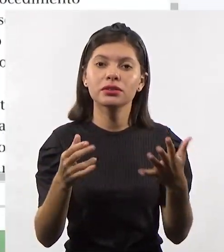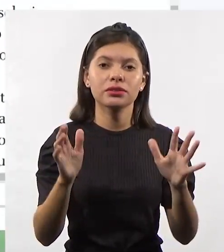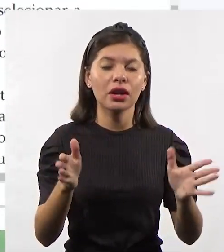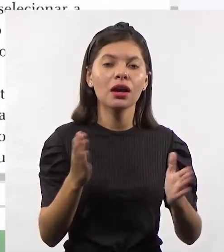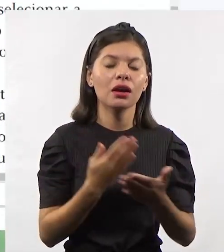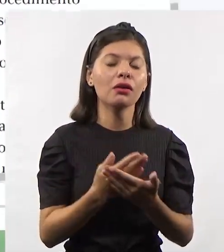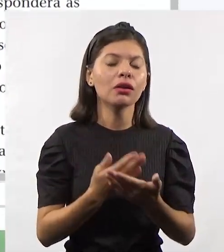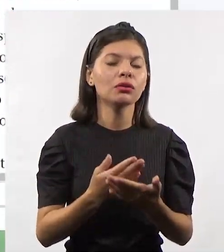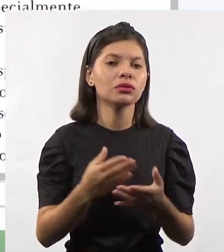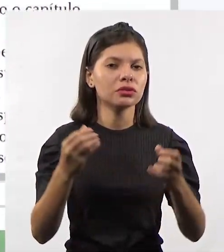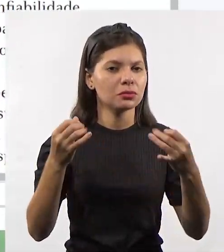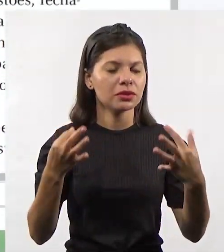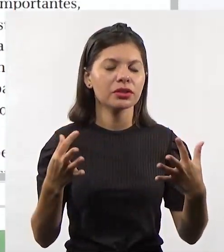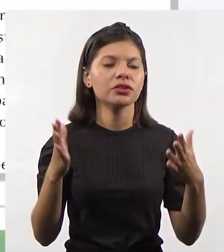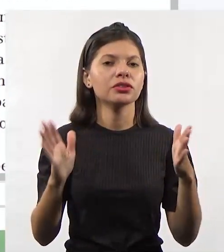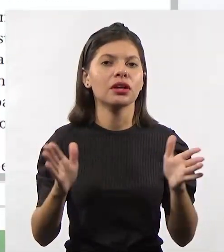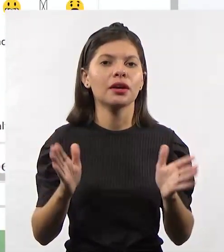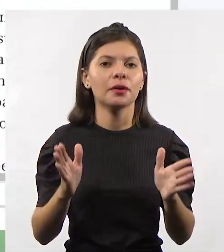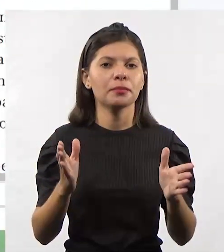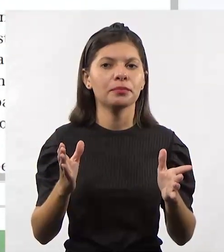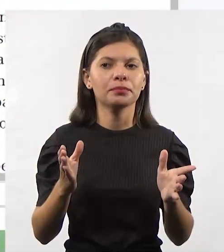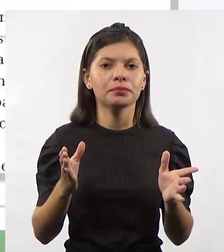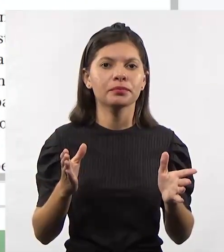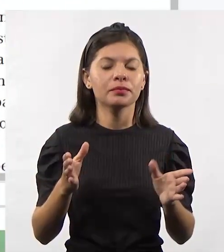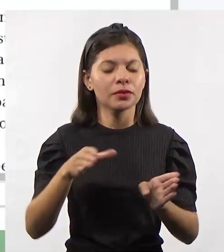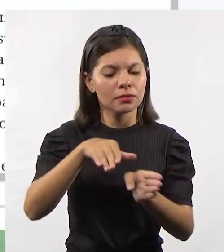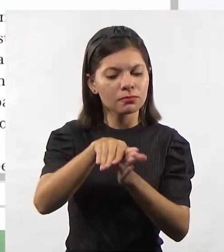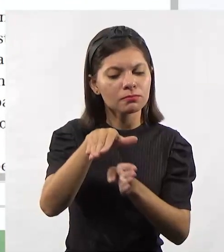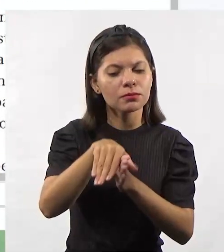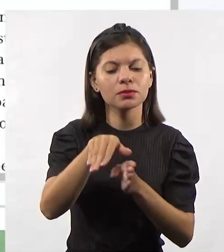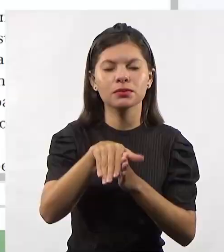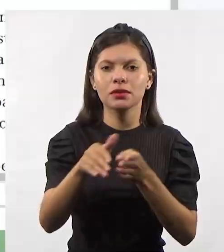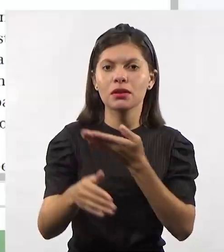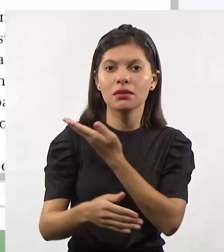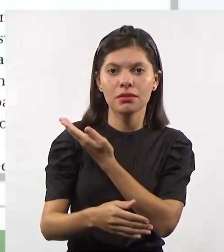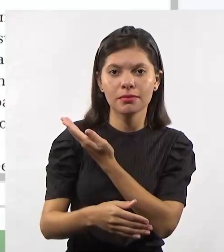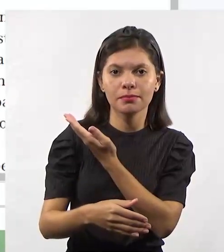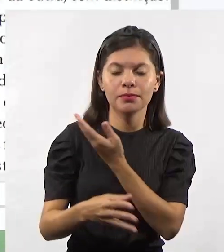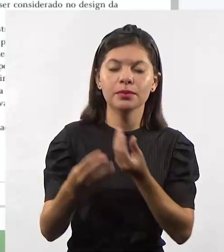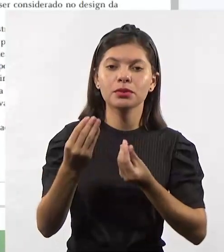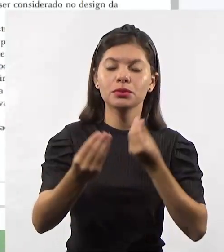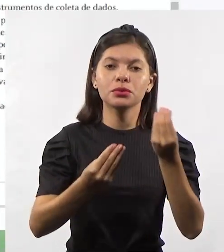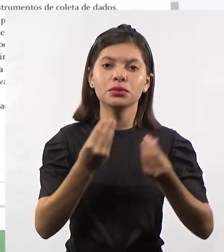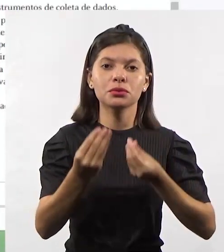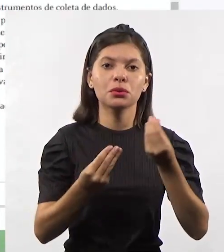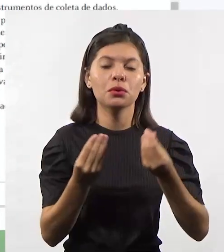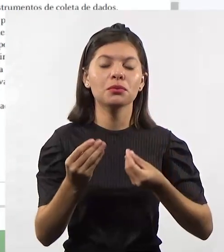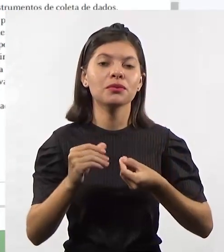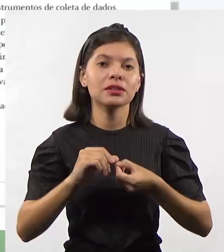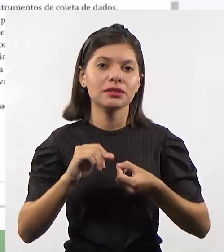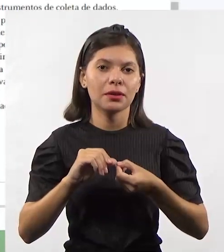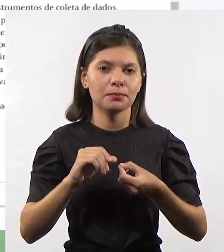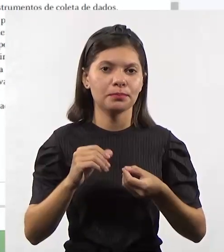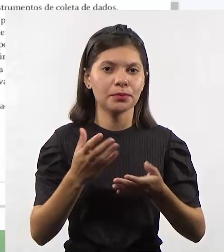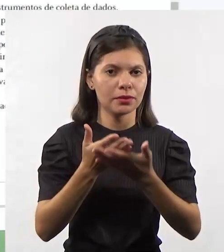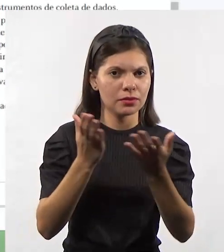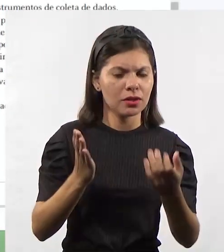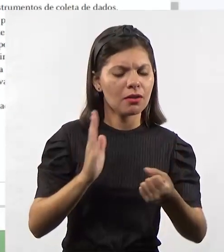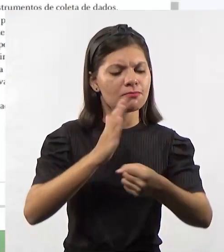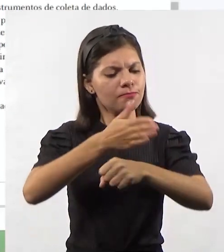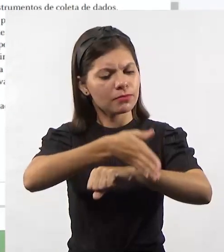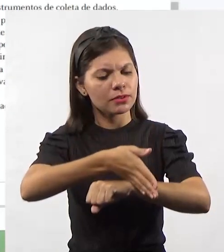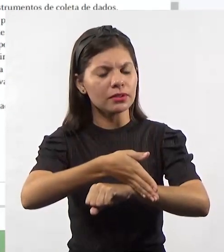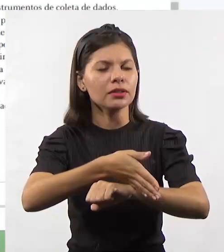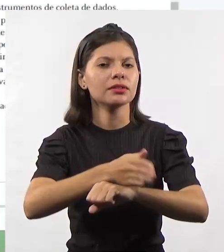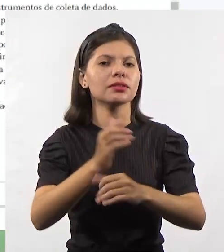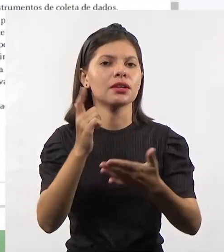todo todas as orientações de como vai ser essa construção então basta você acessar o livro lá